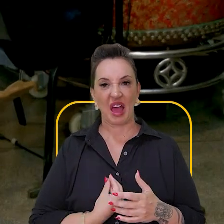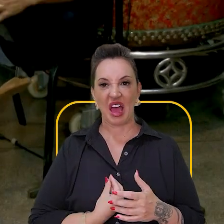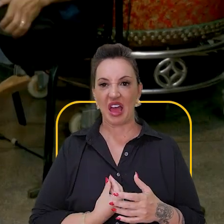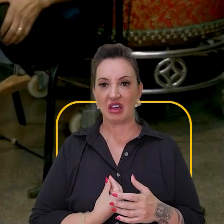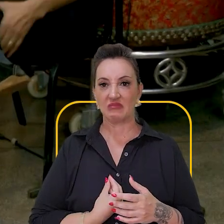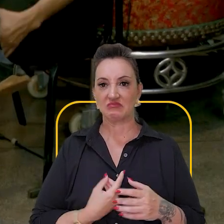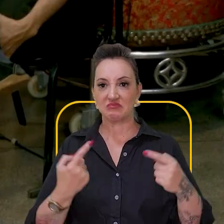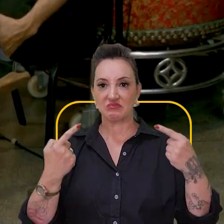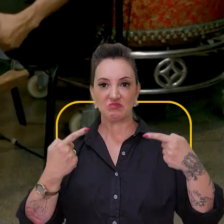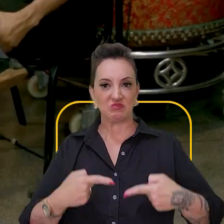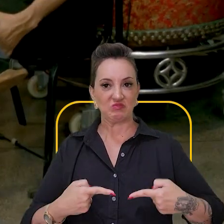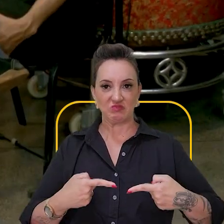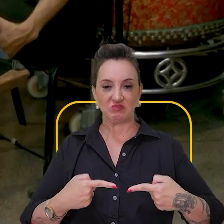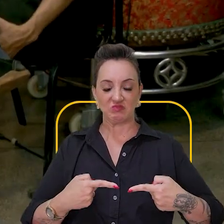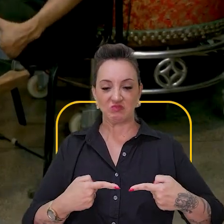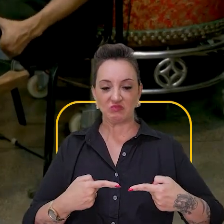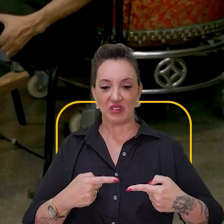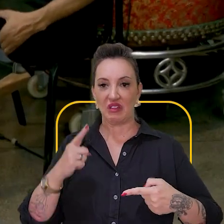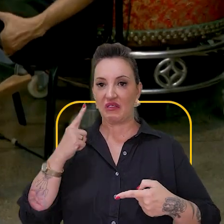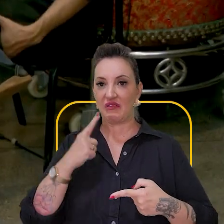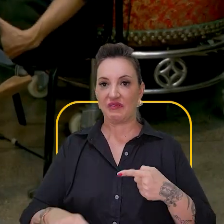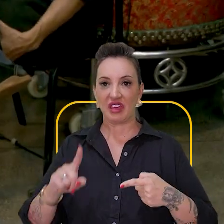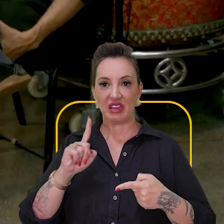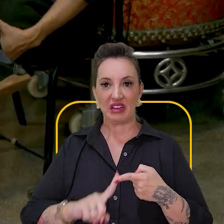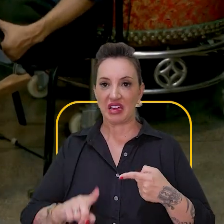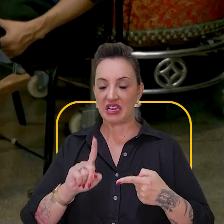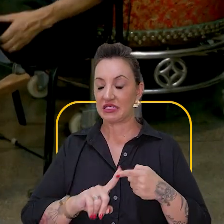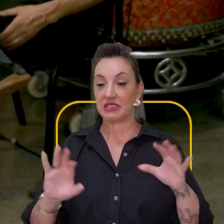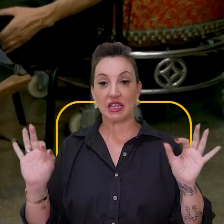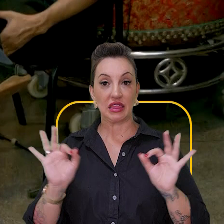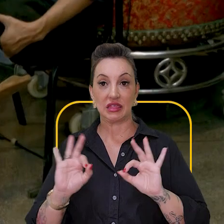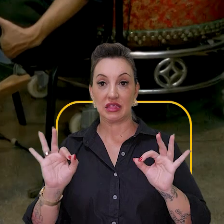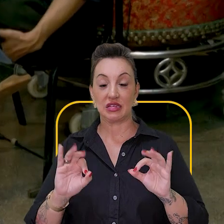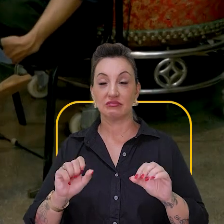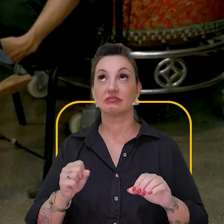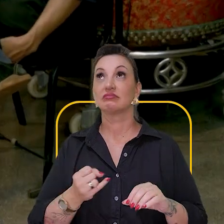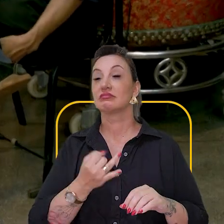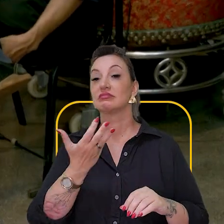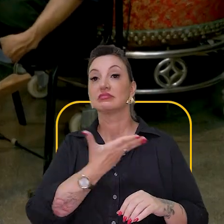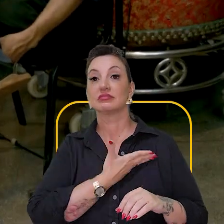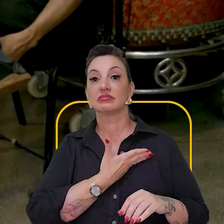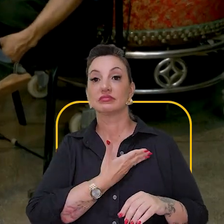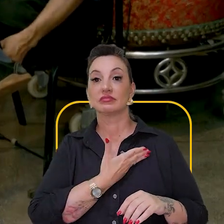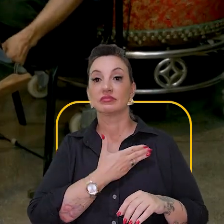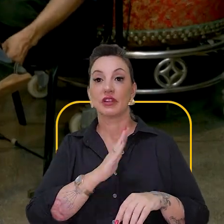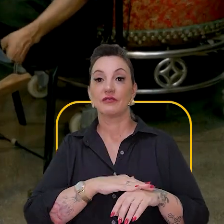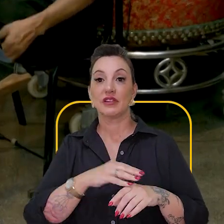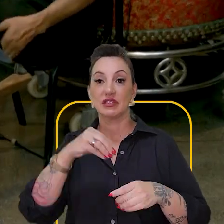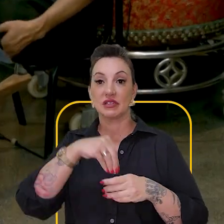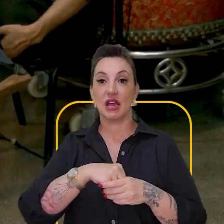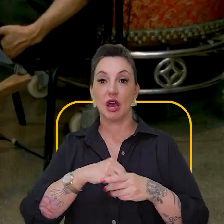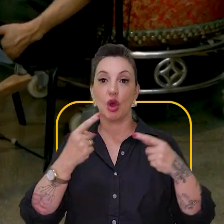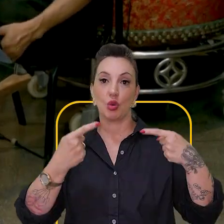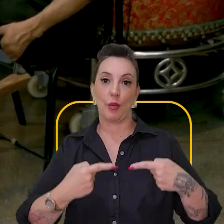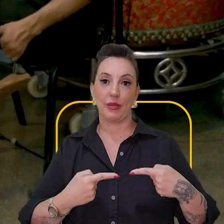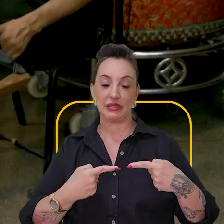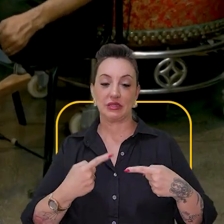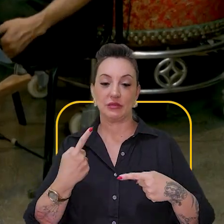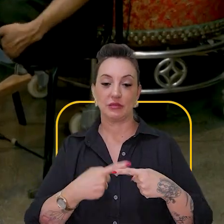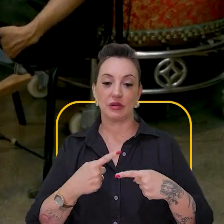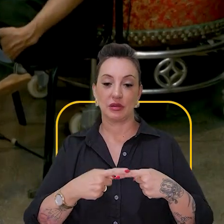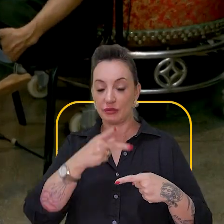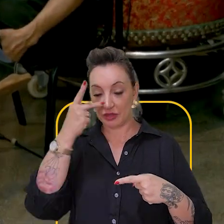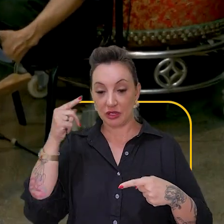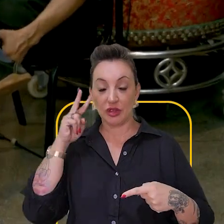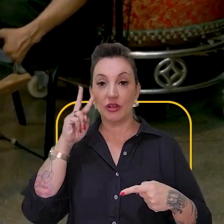uma desavença com alguém um lutador foi roubado tanto que grandes amigos eu eu fiz nas competições porque